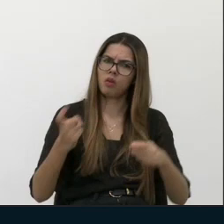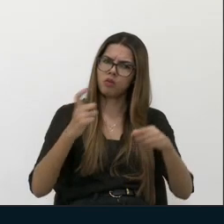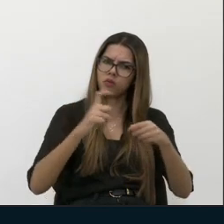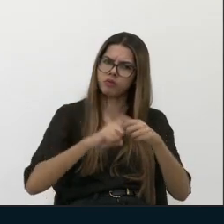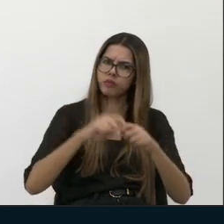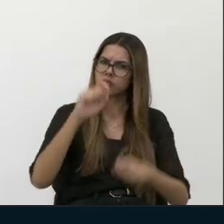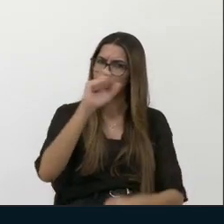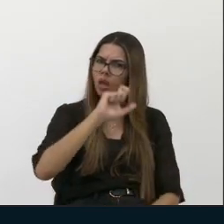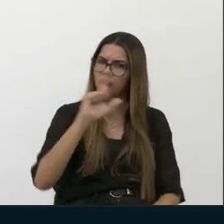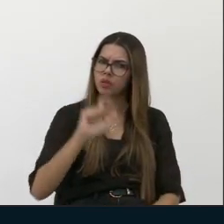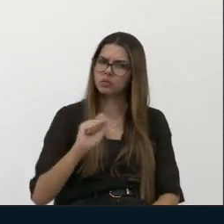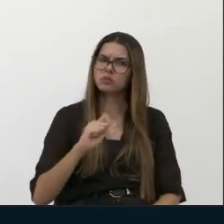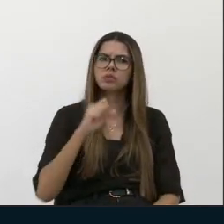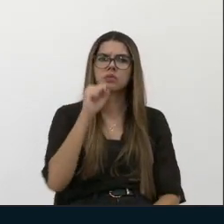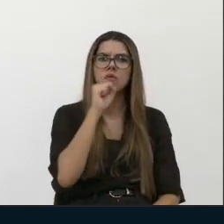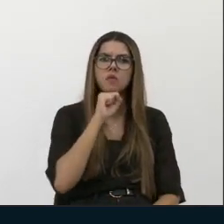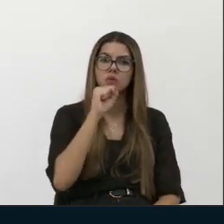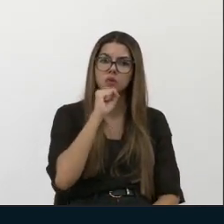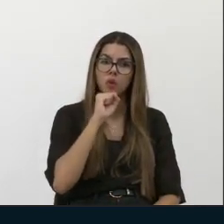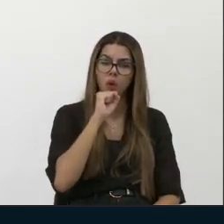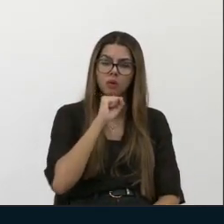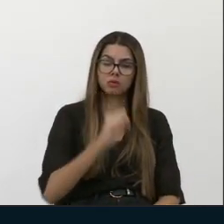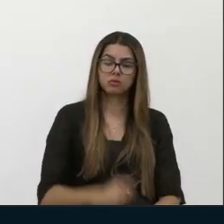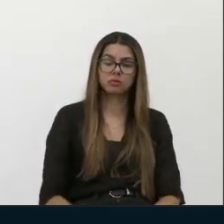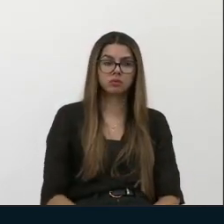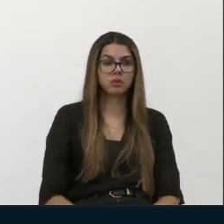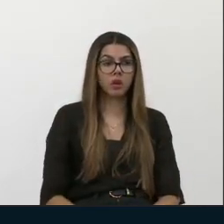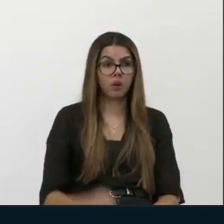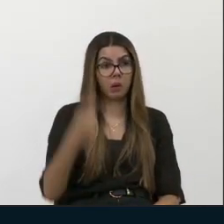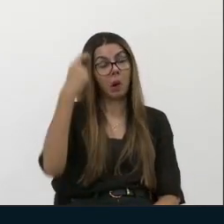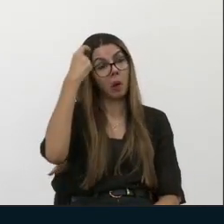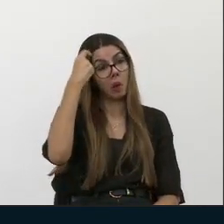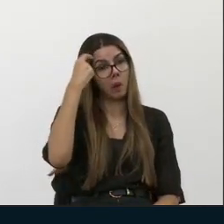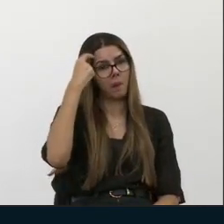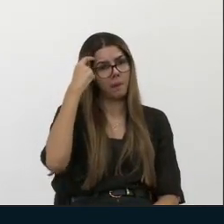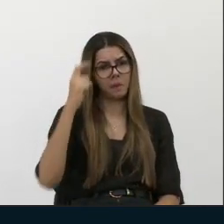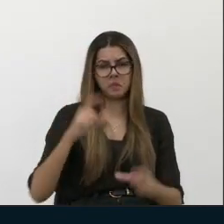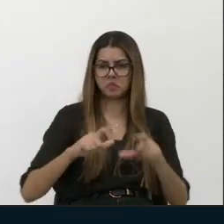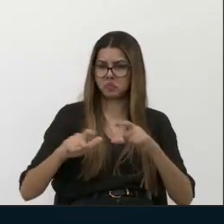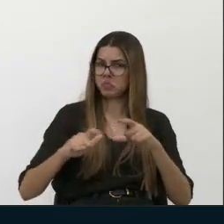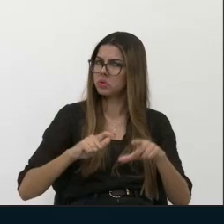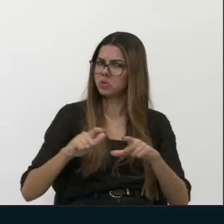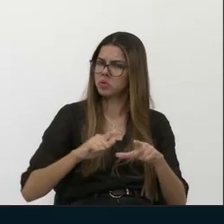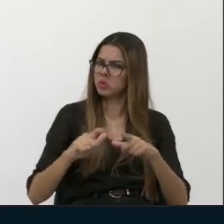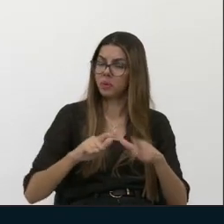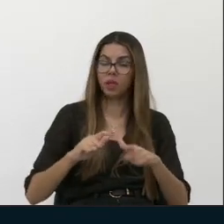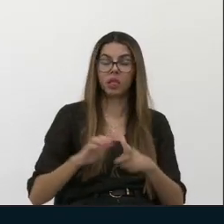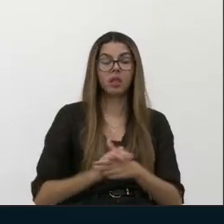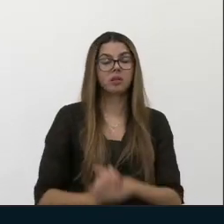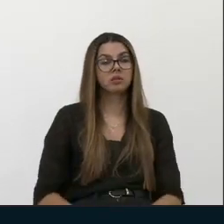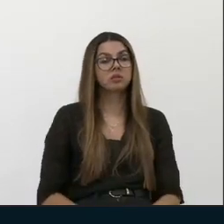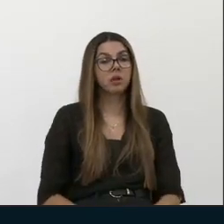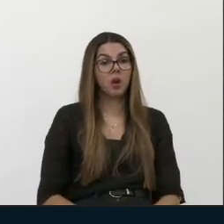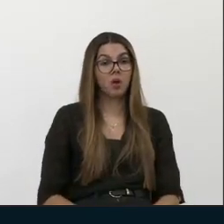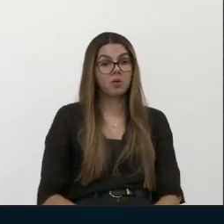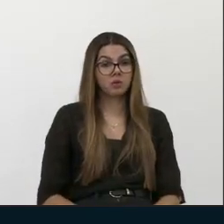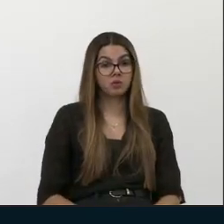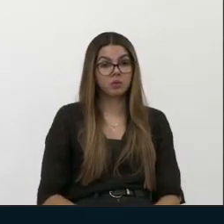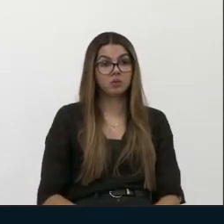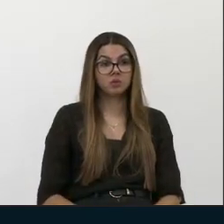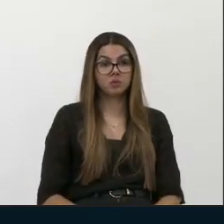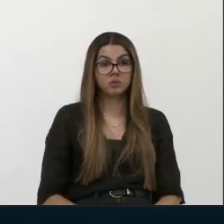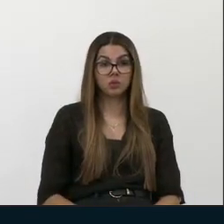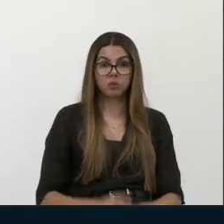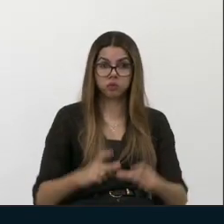idoso. Não pense que o idoso não está trabalhando. Normalmente, a maior parte dos